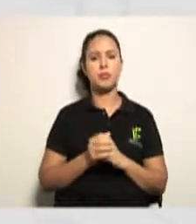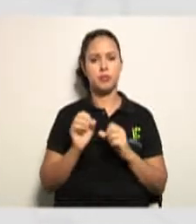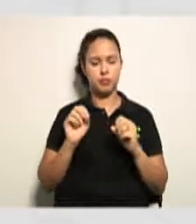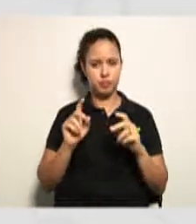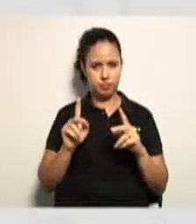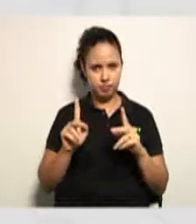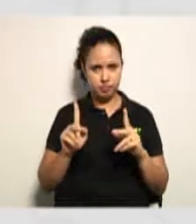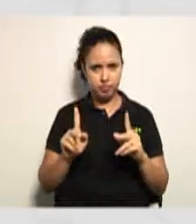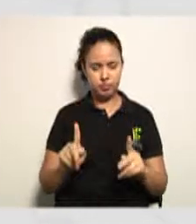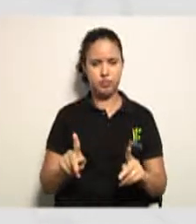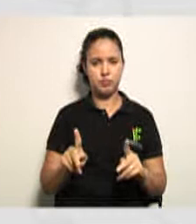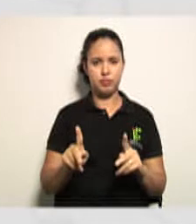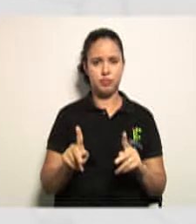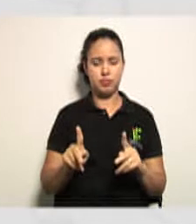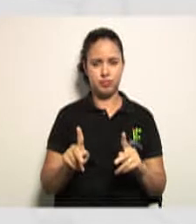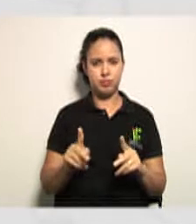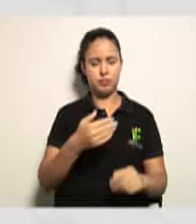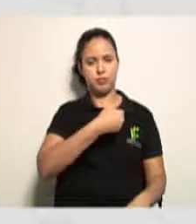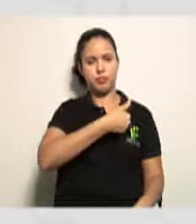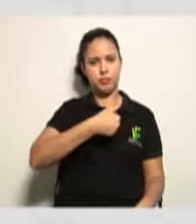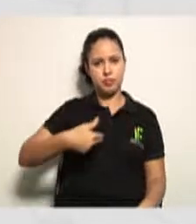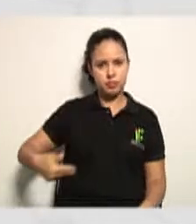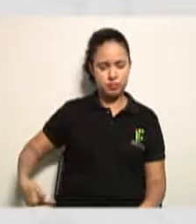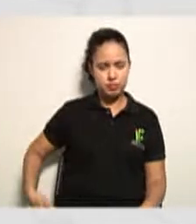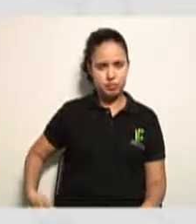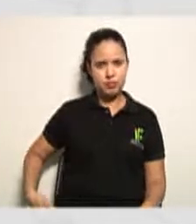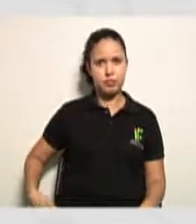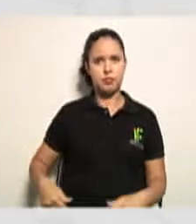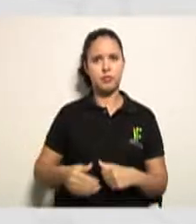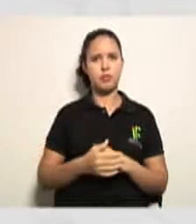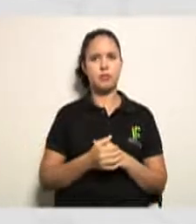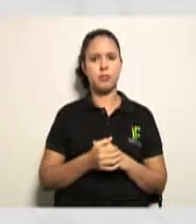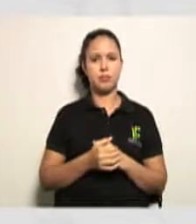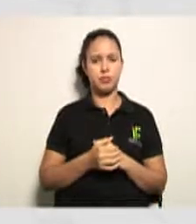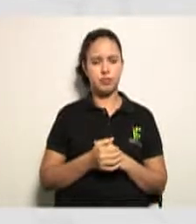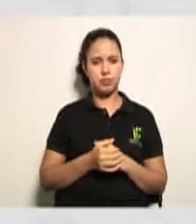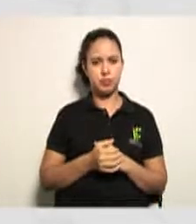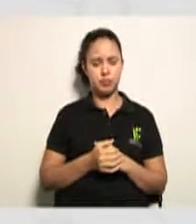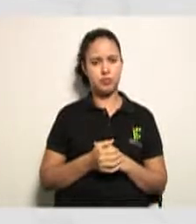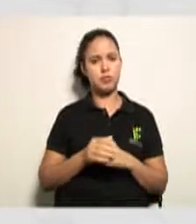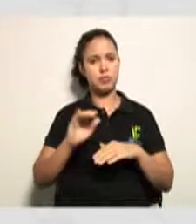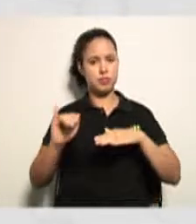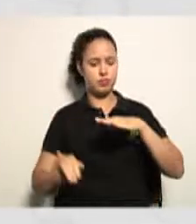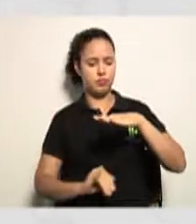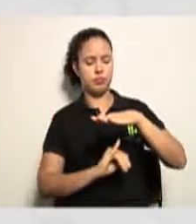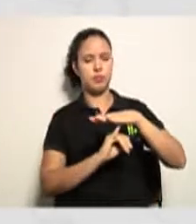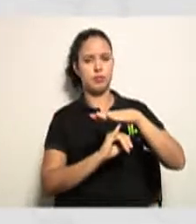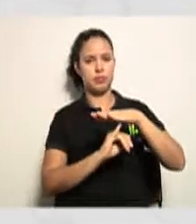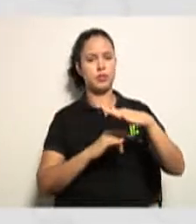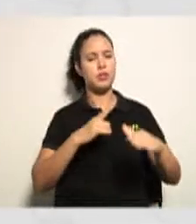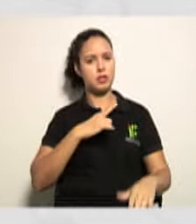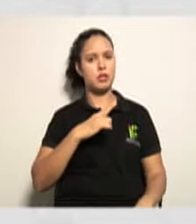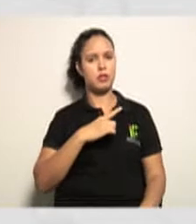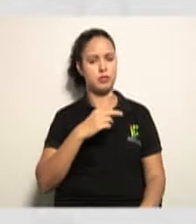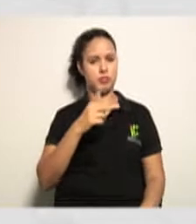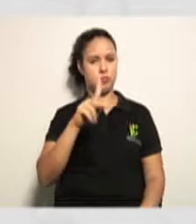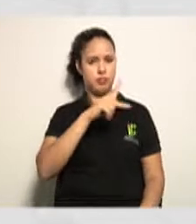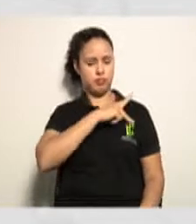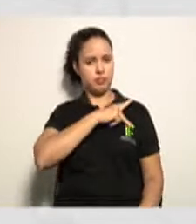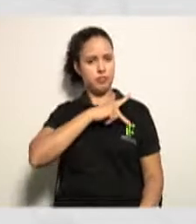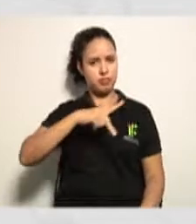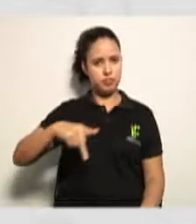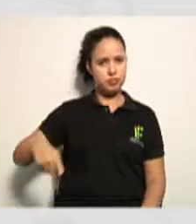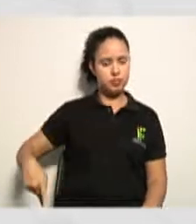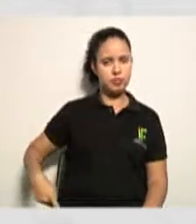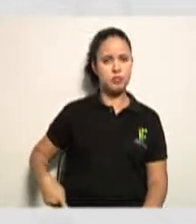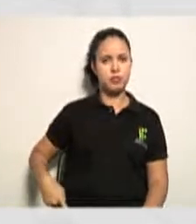do poder do governo. Vamos pensar aí nas nossas instituições. Nós temos o presidente da República,